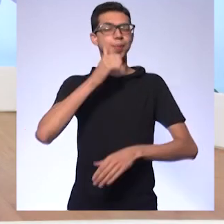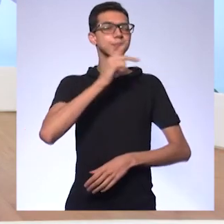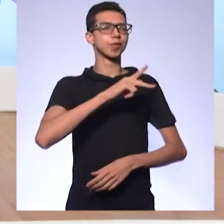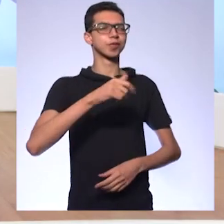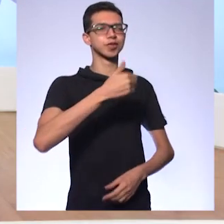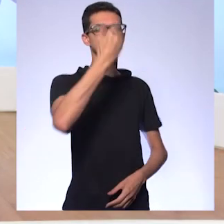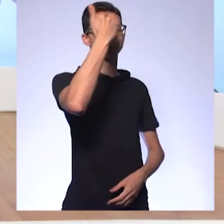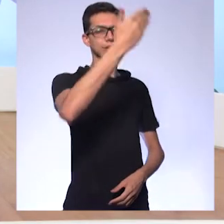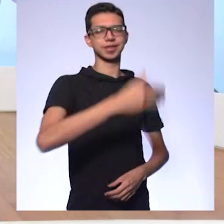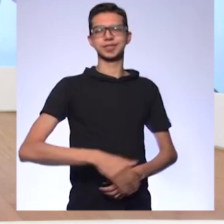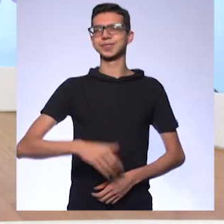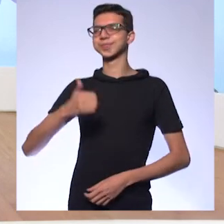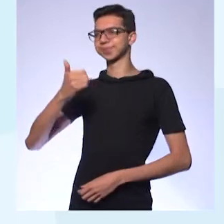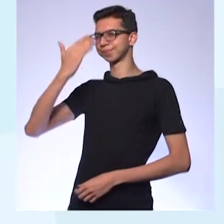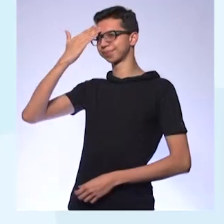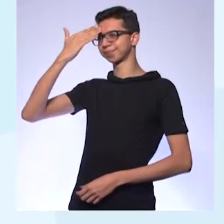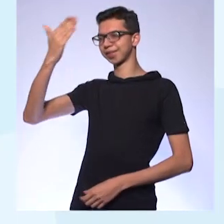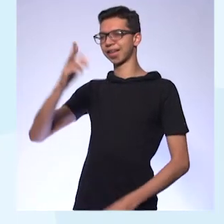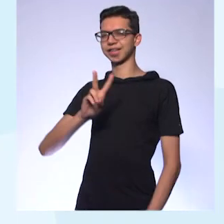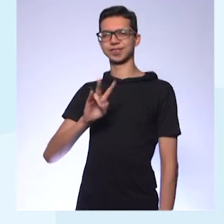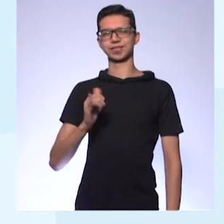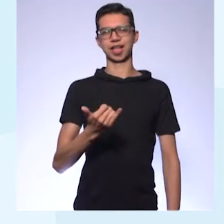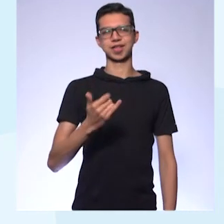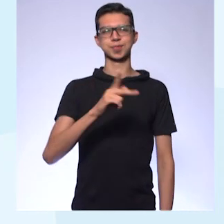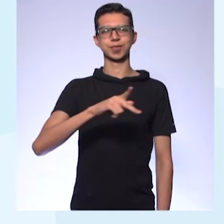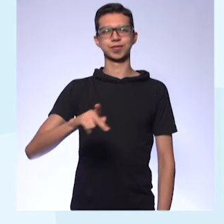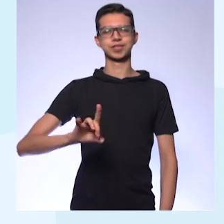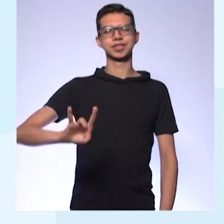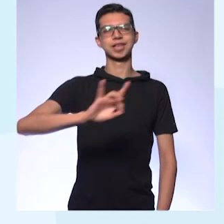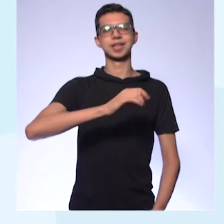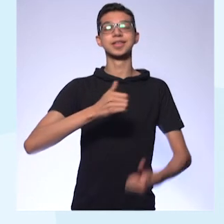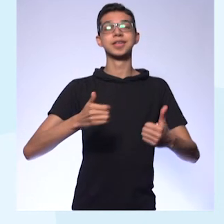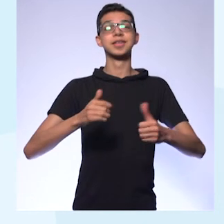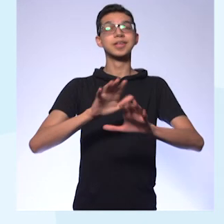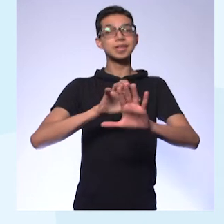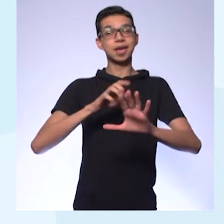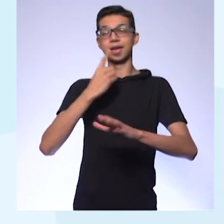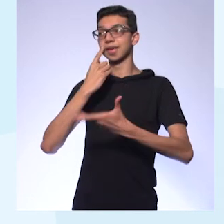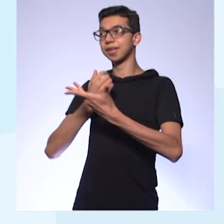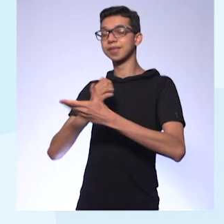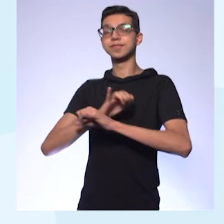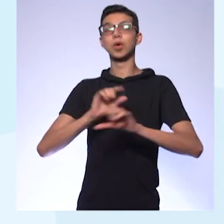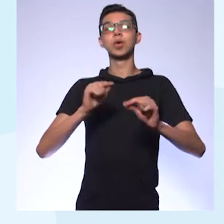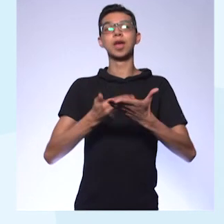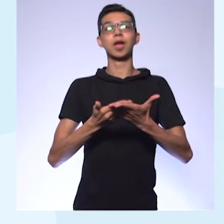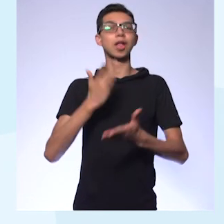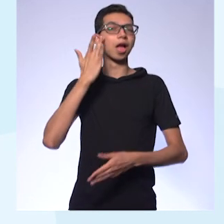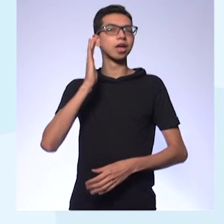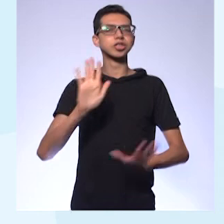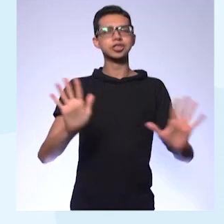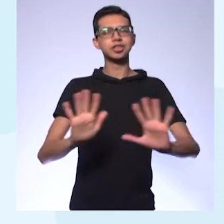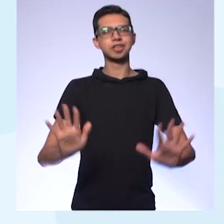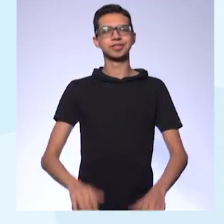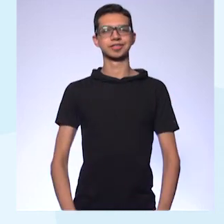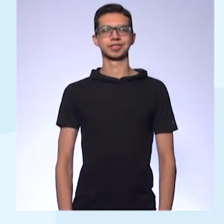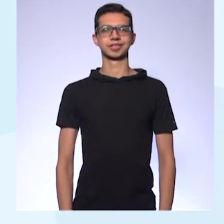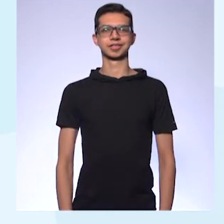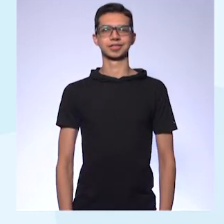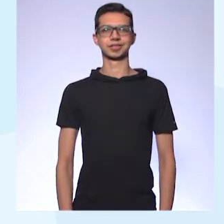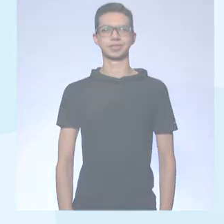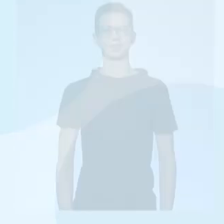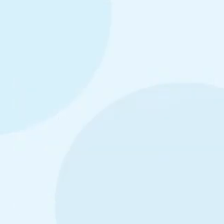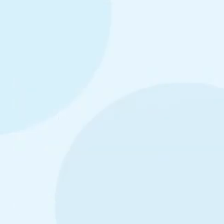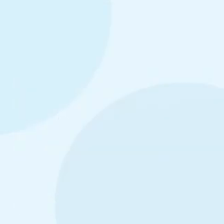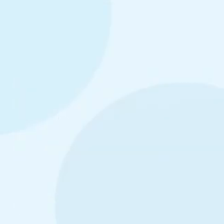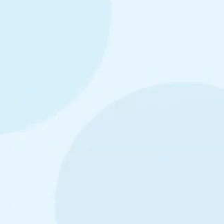verdade acesse o QR Code e diga o que você achou da nossa aula. Vai ser um prazer. Tchau, tchau. Valeu. Tchau, gente.